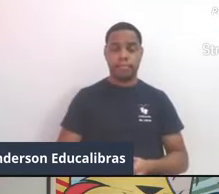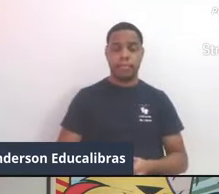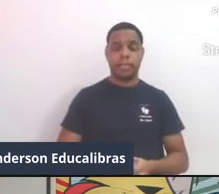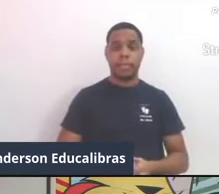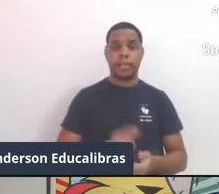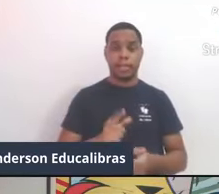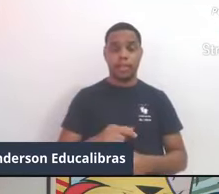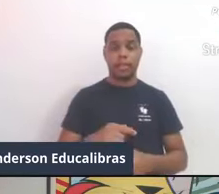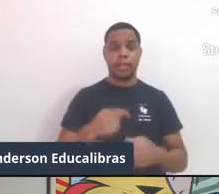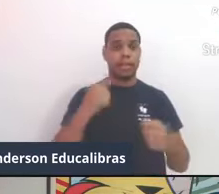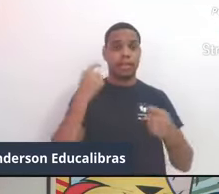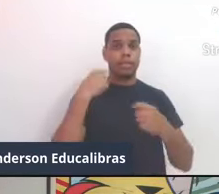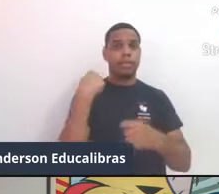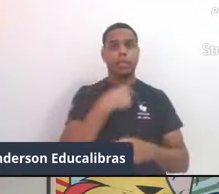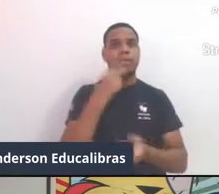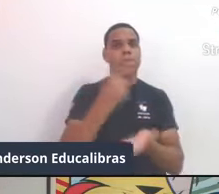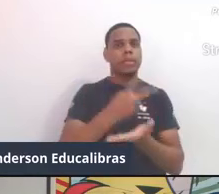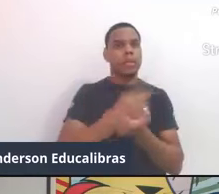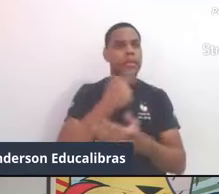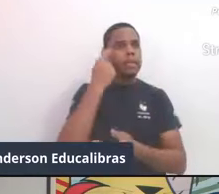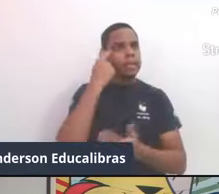preocupação intensa da